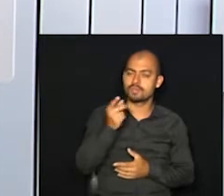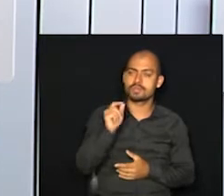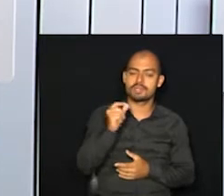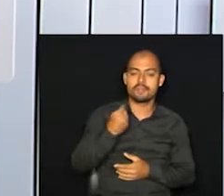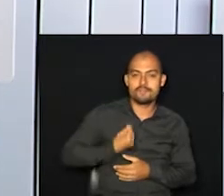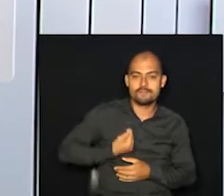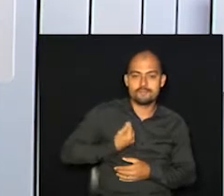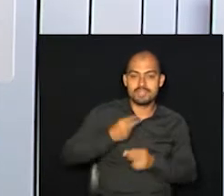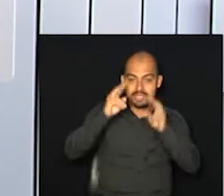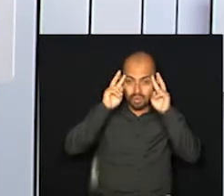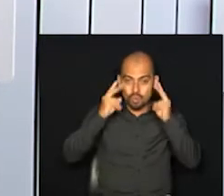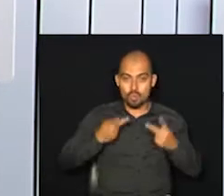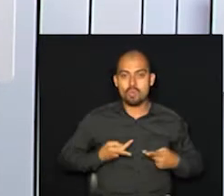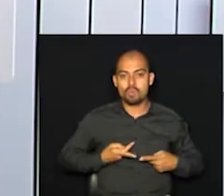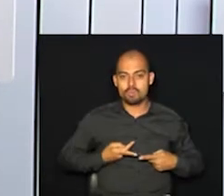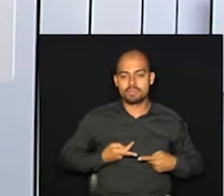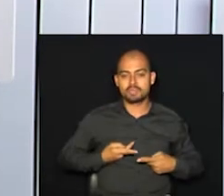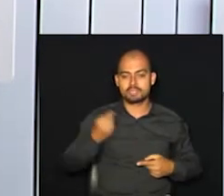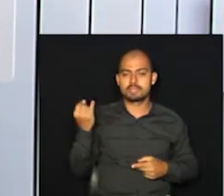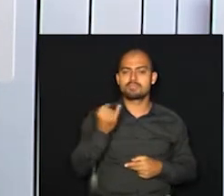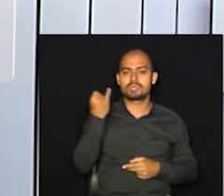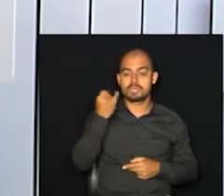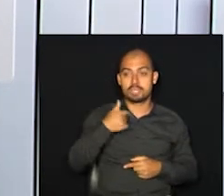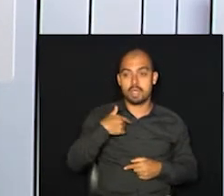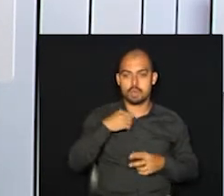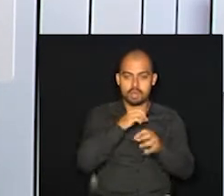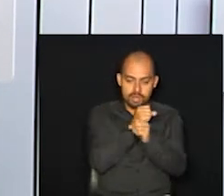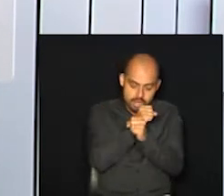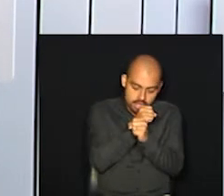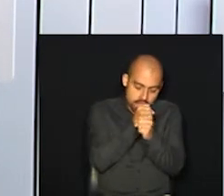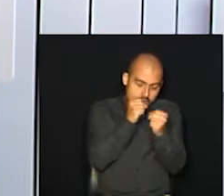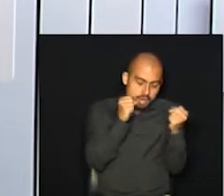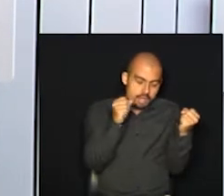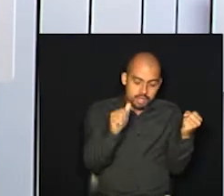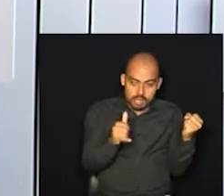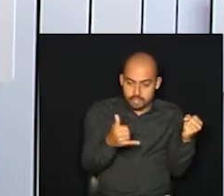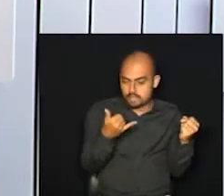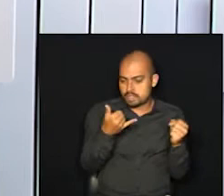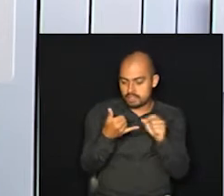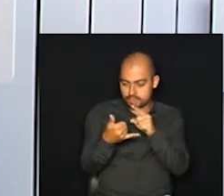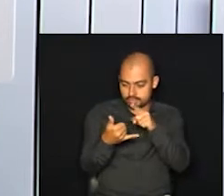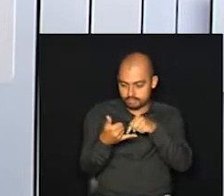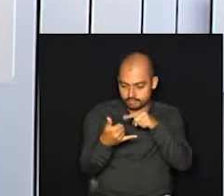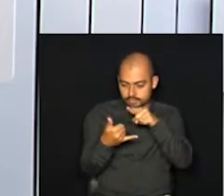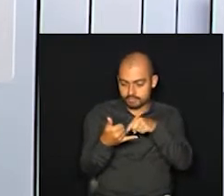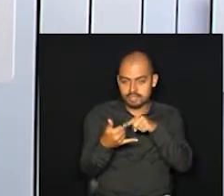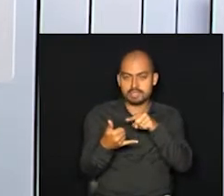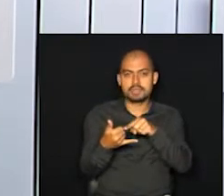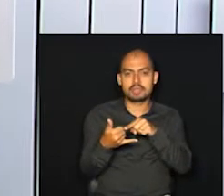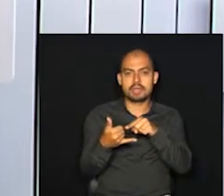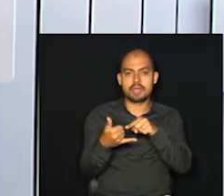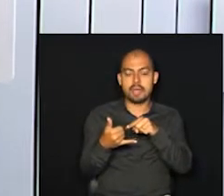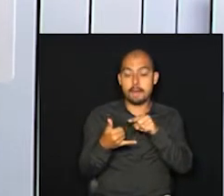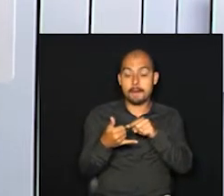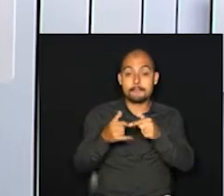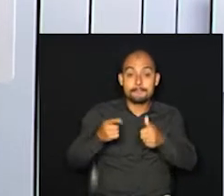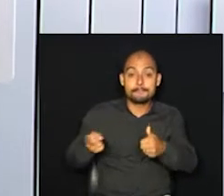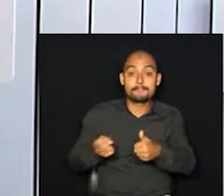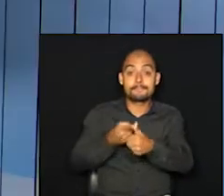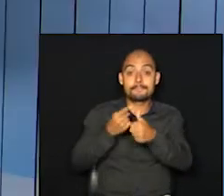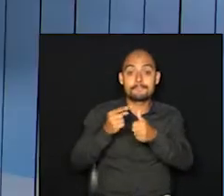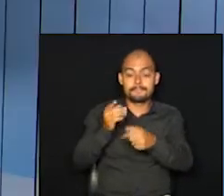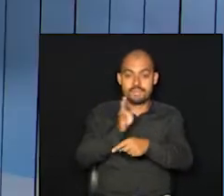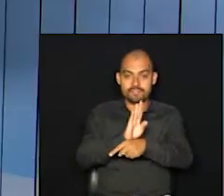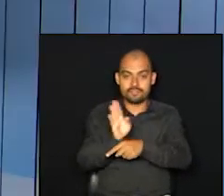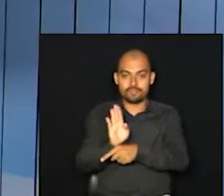Importam, né? Porque hoje, quando eu acordei, assim que eu abri o meu celular nas redes sociais, Mas o primeiro